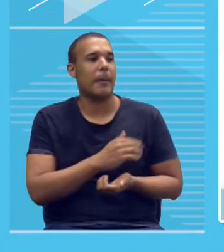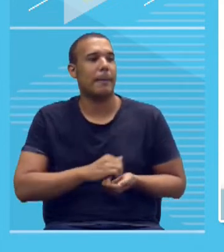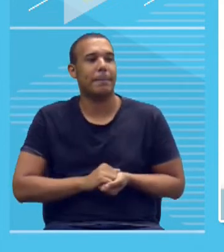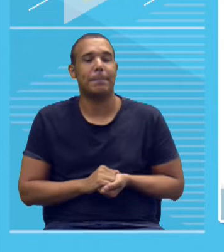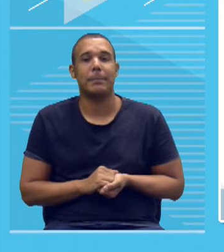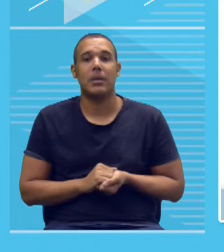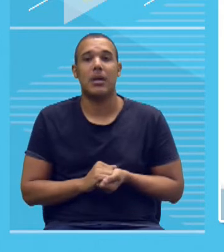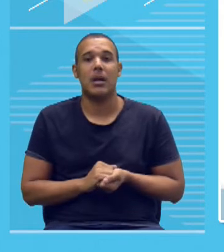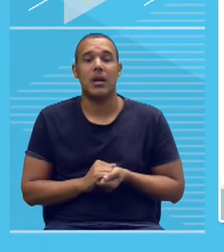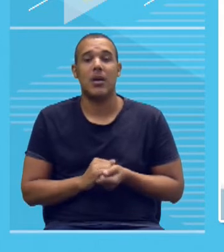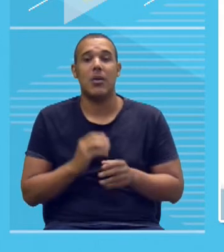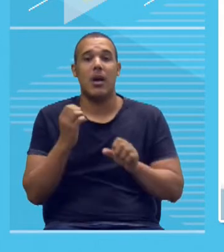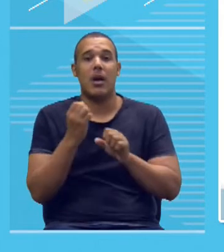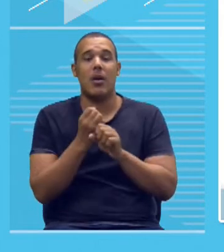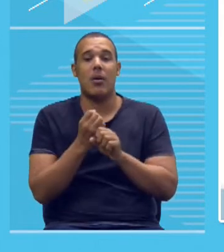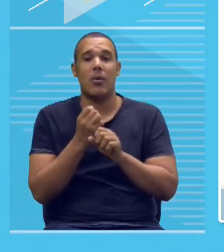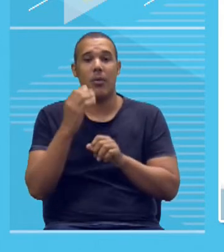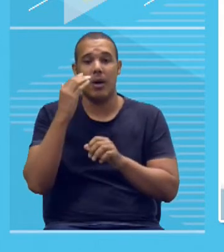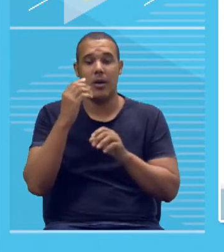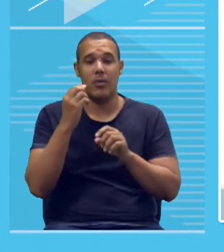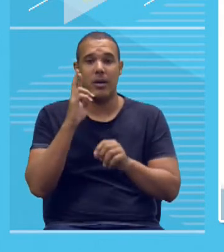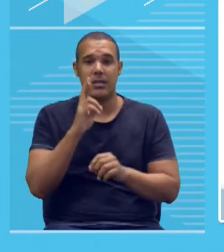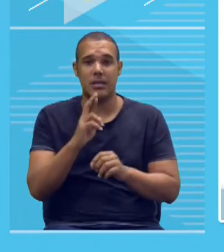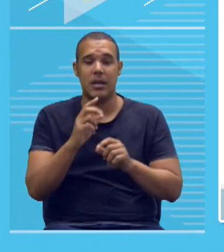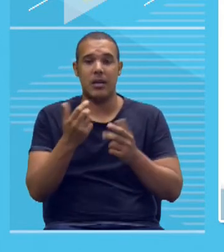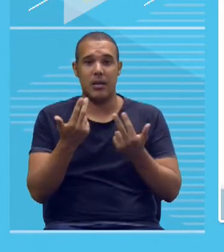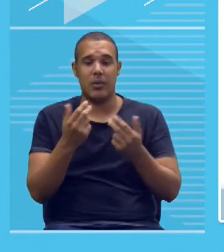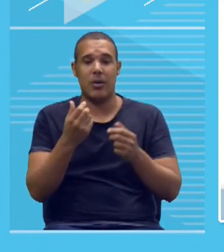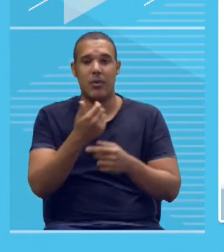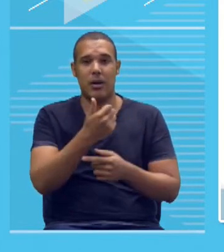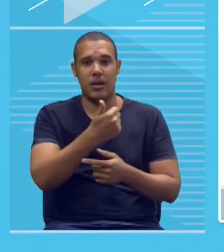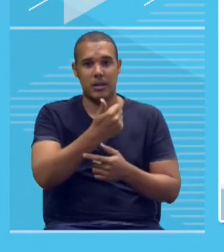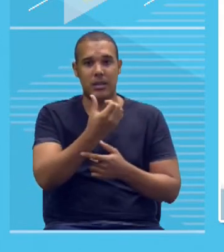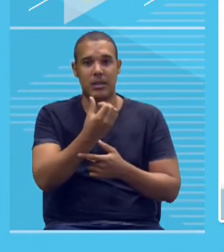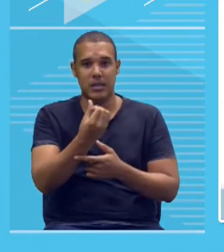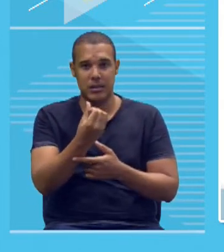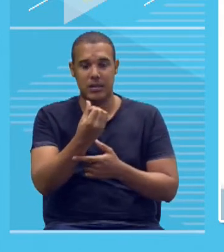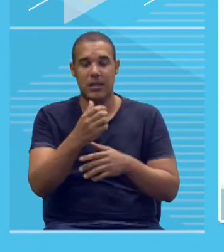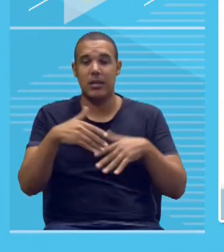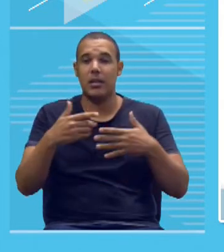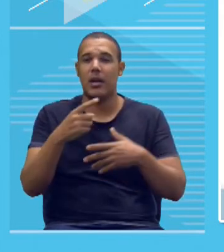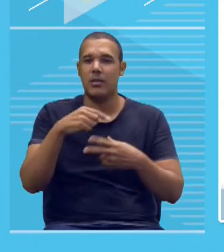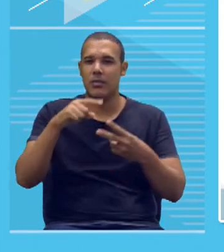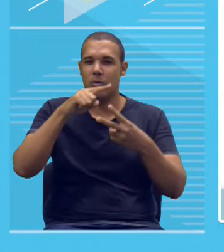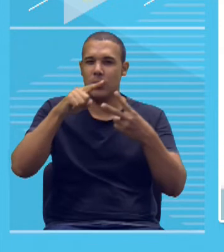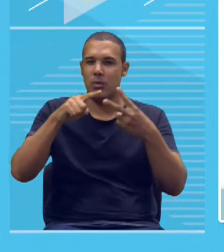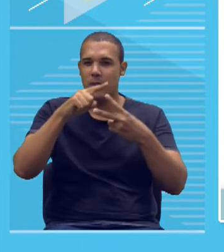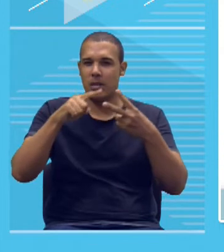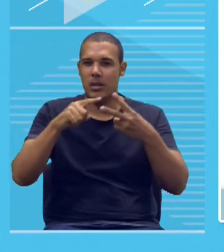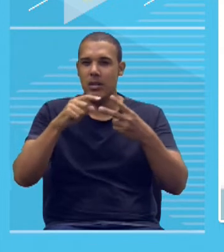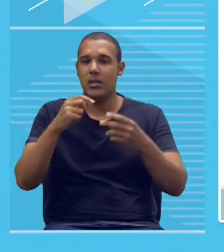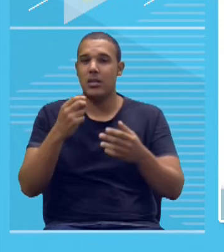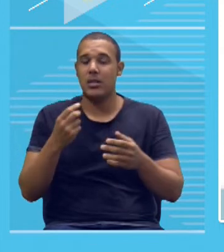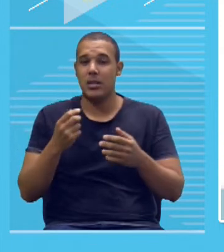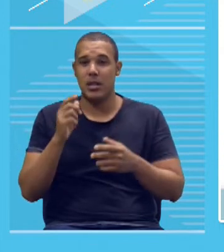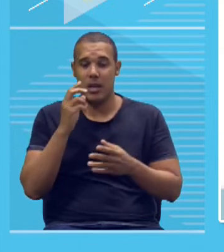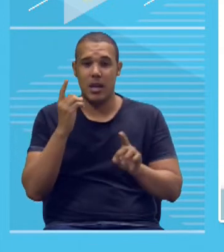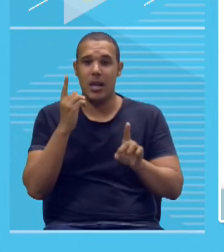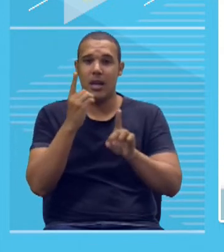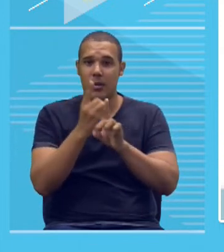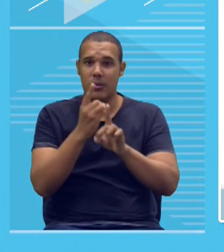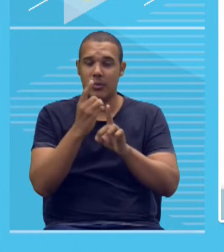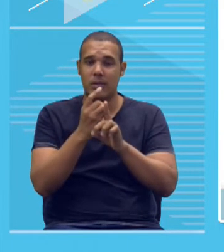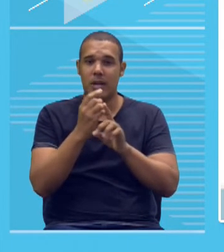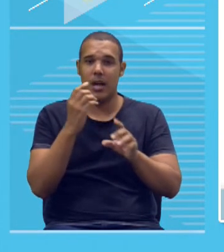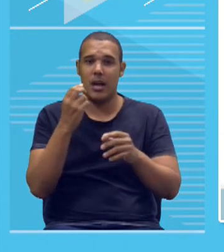Então você viu em três formas diferentes para você para você estar encontrando para o seu quatro na realidade eu